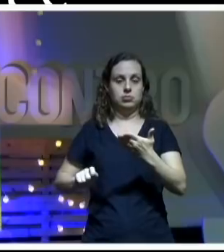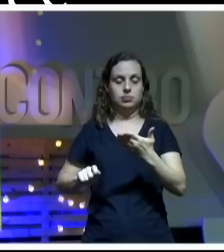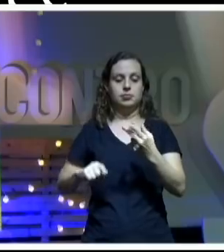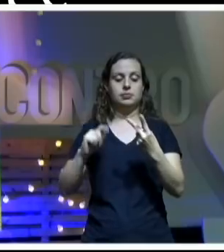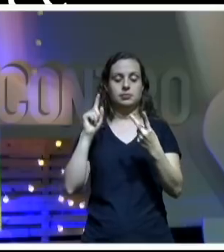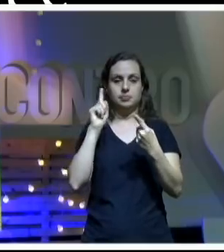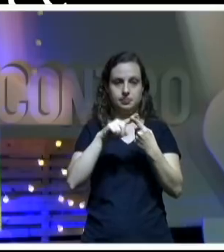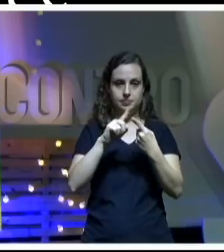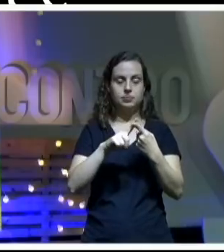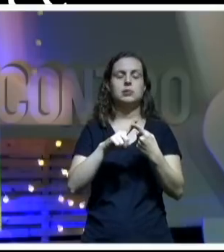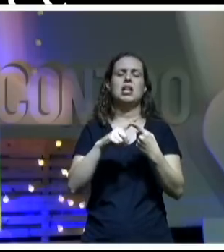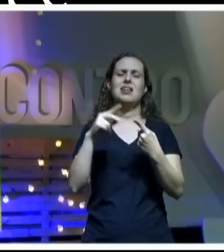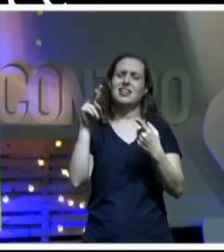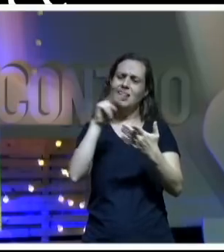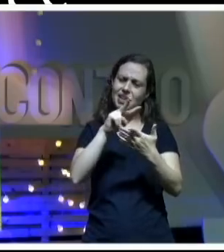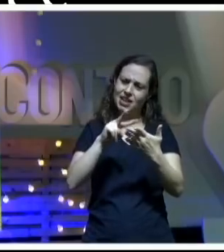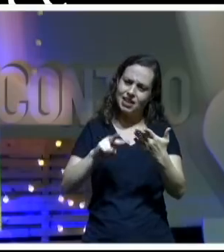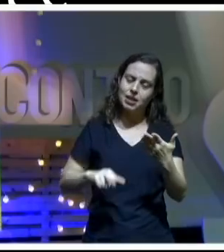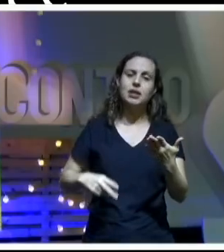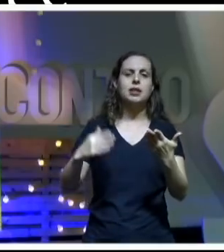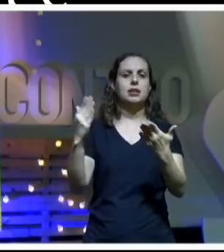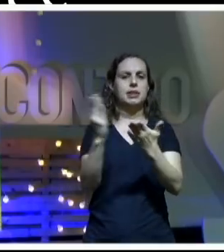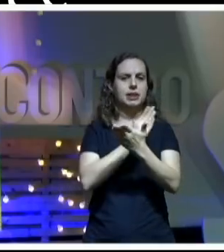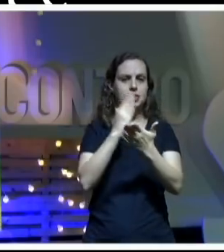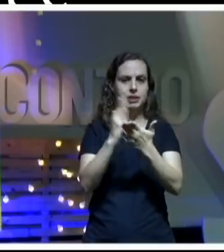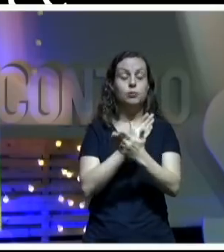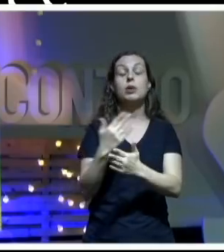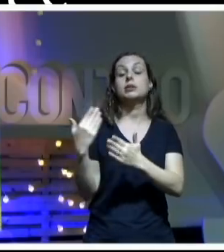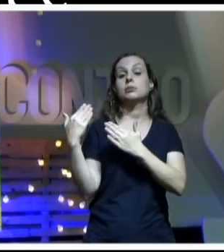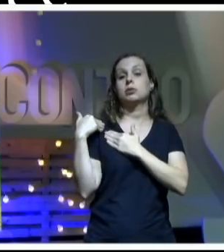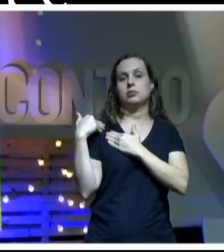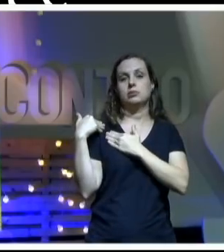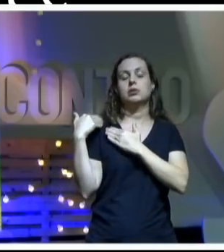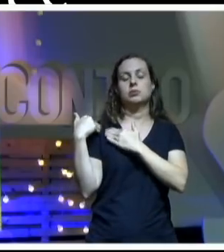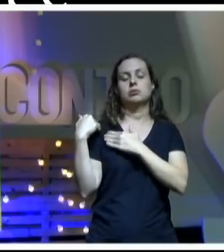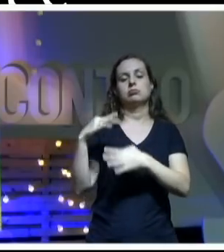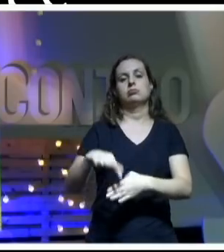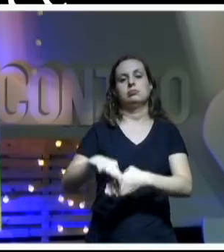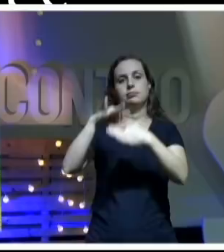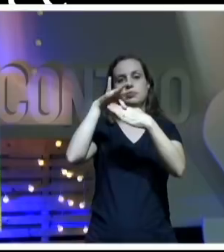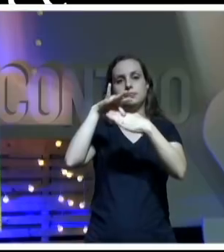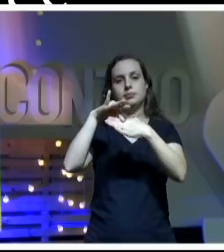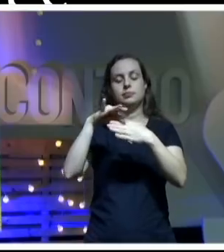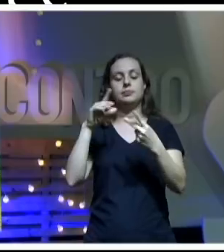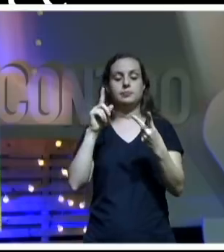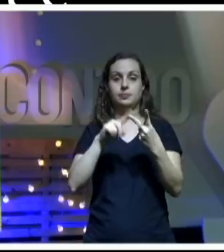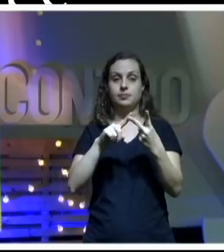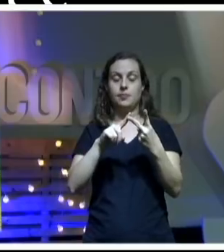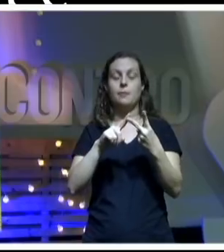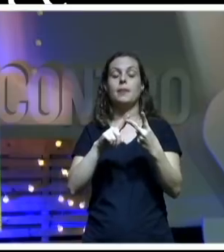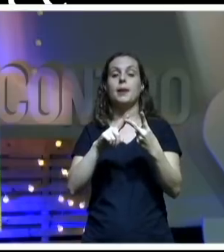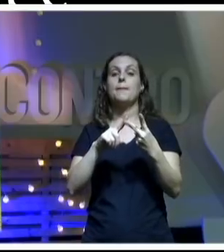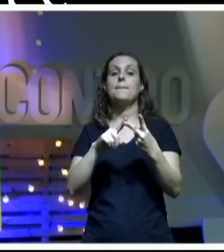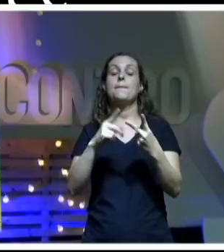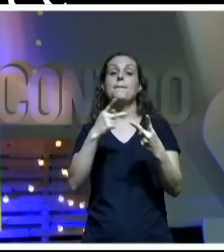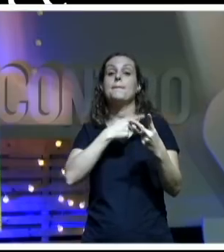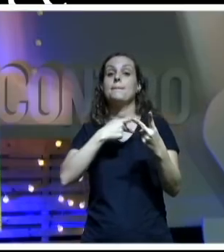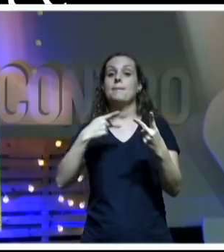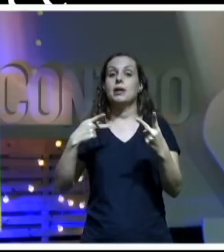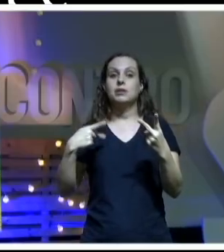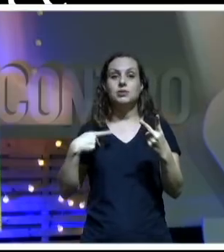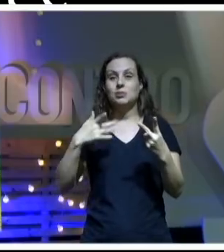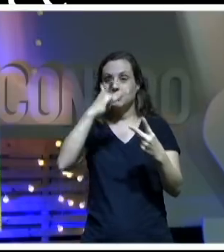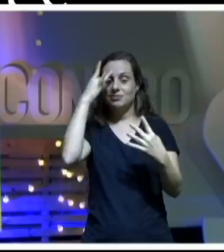ele ler muitos livros mas ele tá ele é responsável ele a liderança tecnológica o pastor popular promove